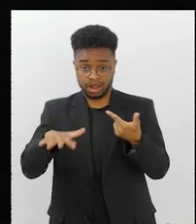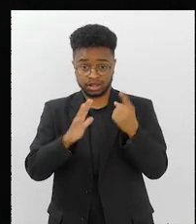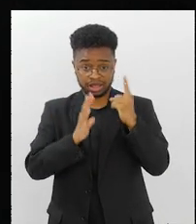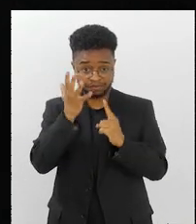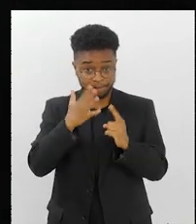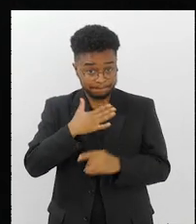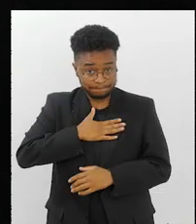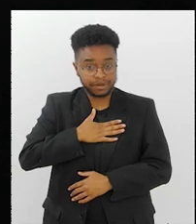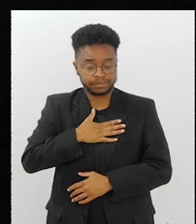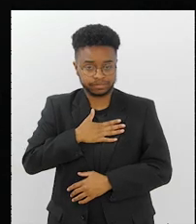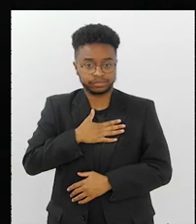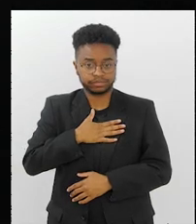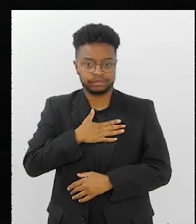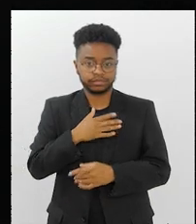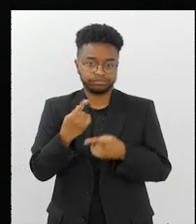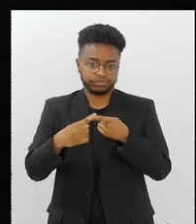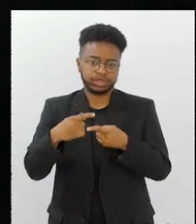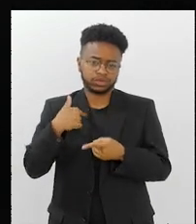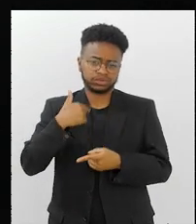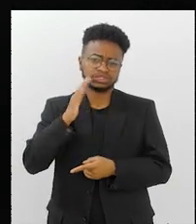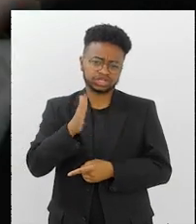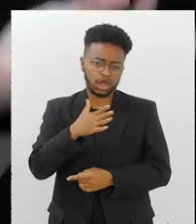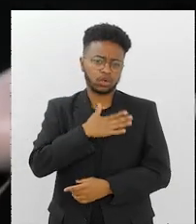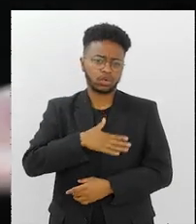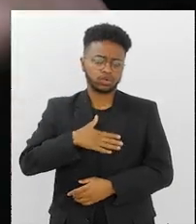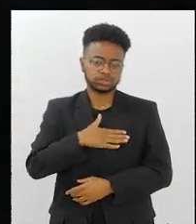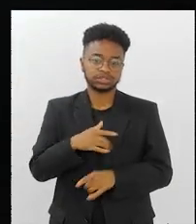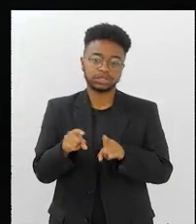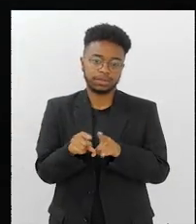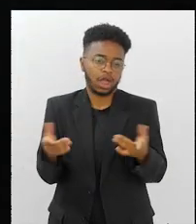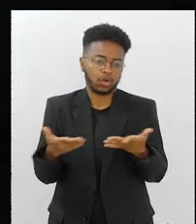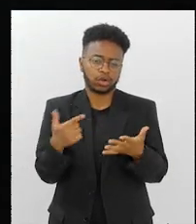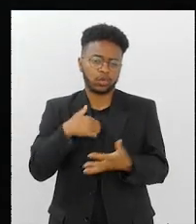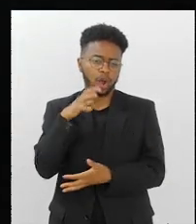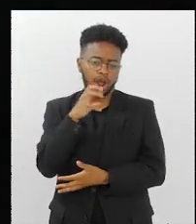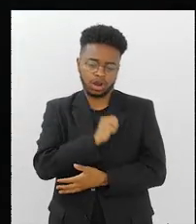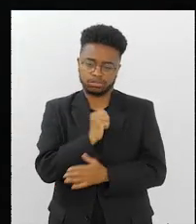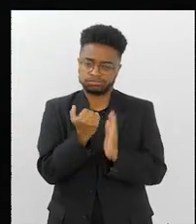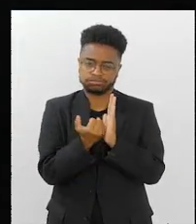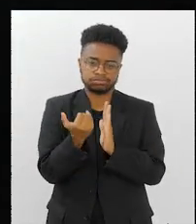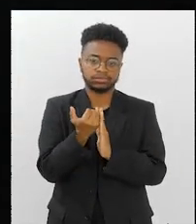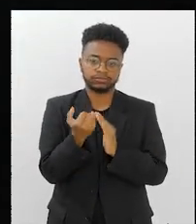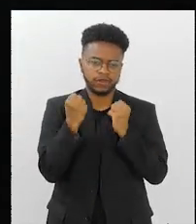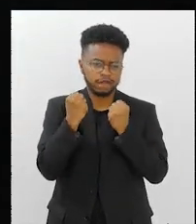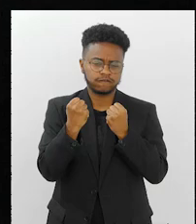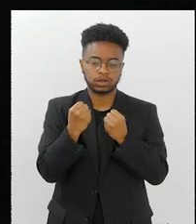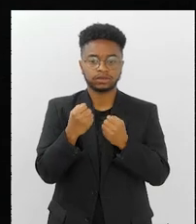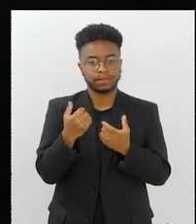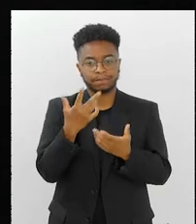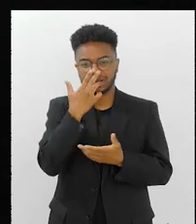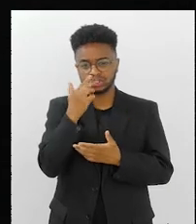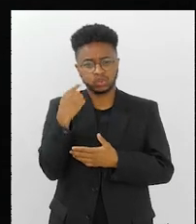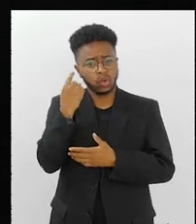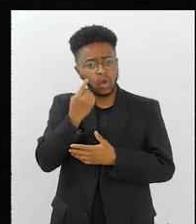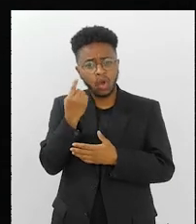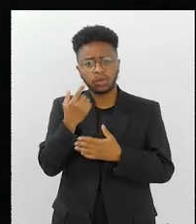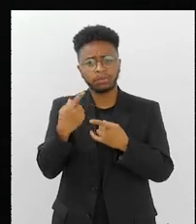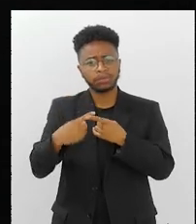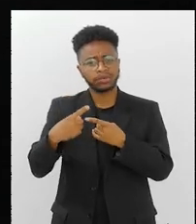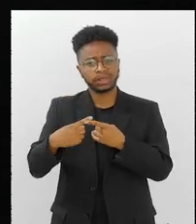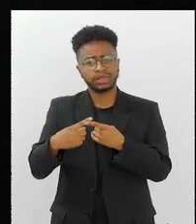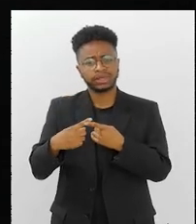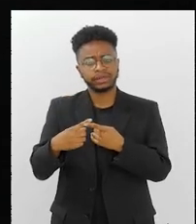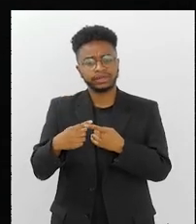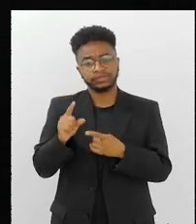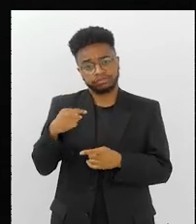menos para mim Eh que já gostava e hoje eu sou apaixonado é algo muito louco né Eu acho que eh vai